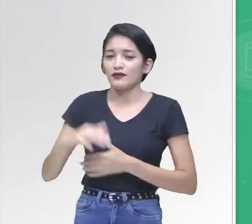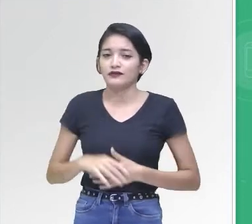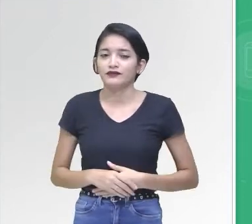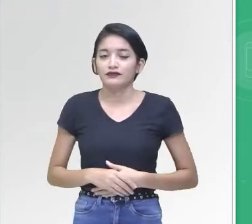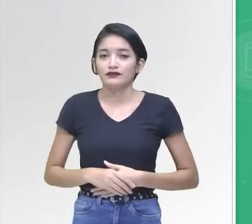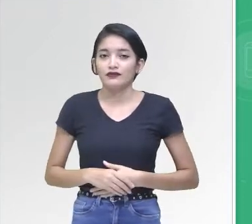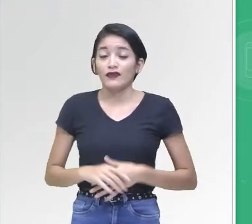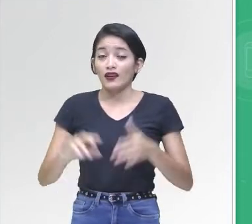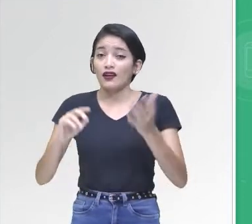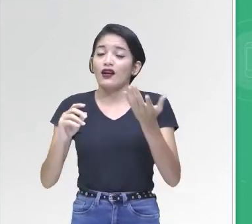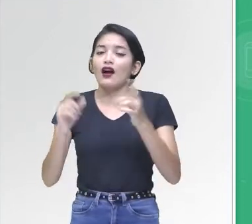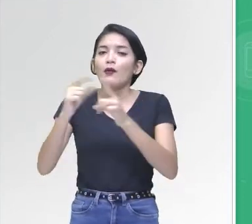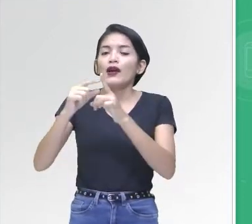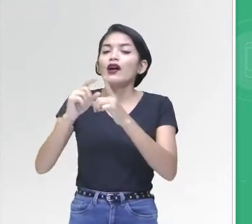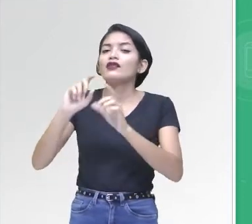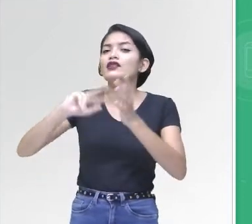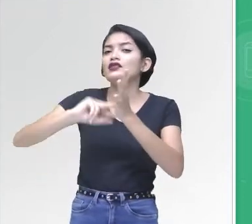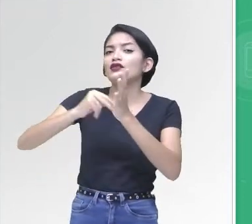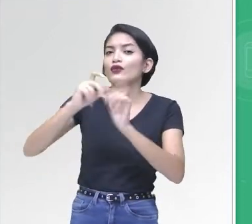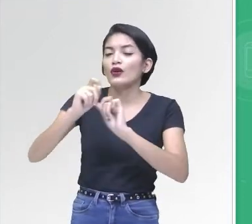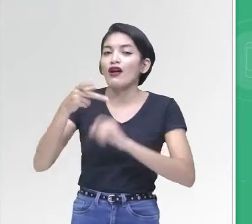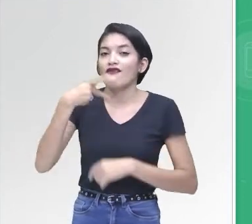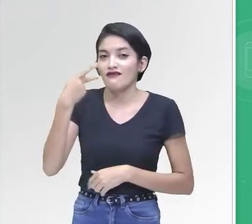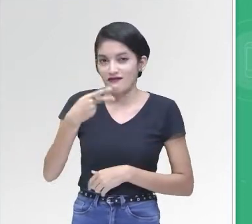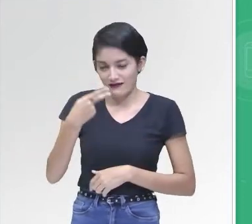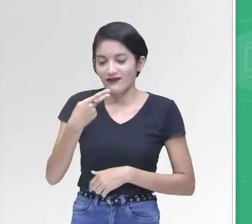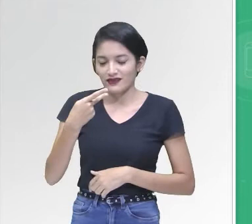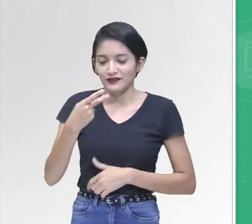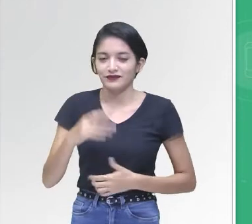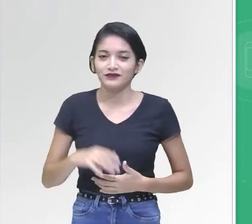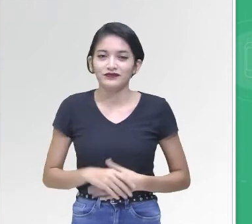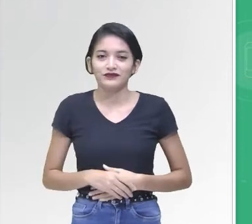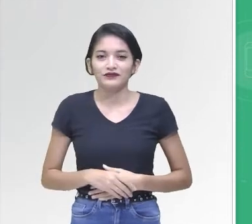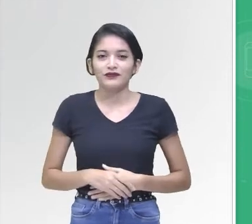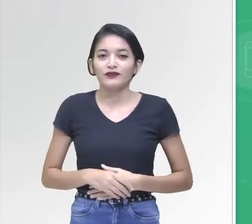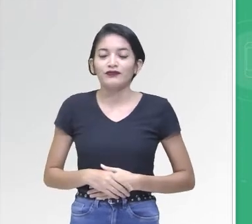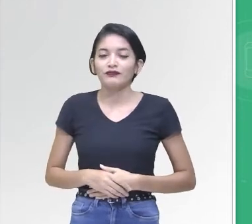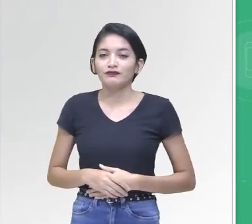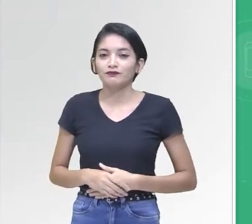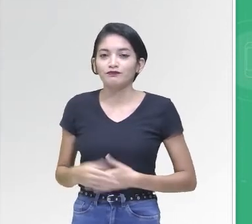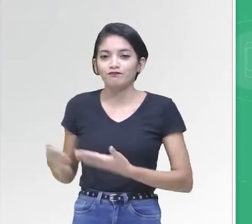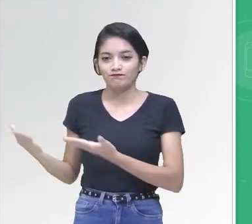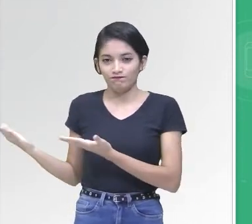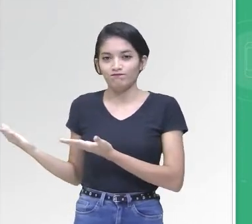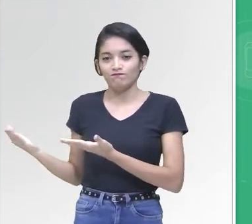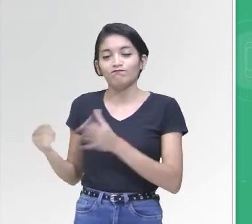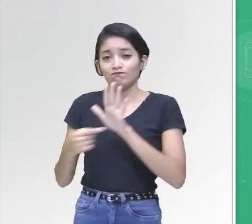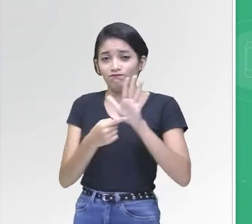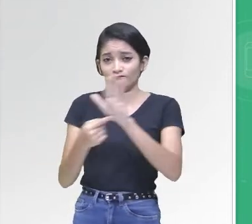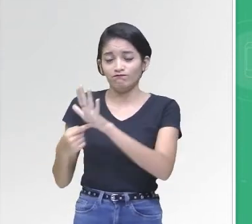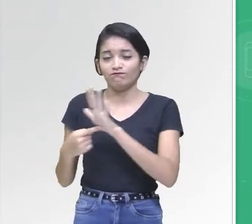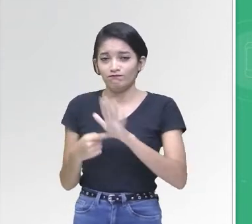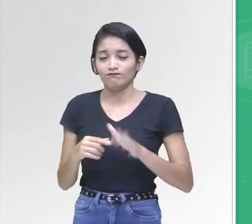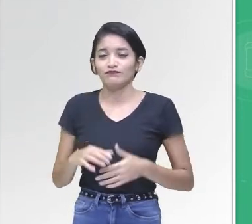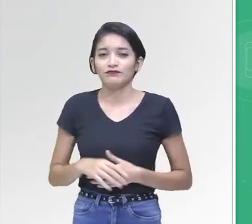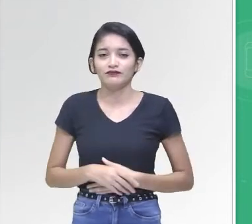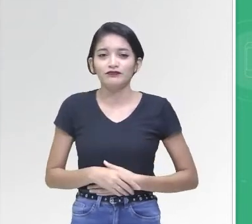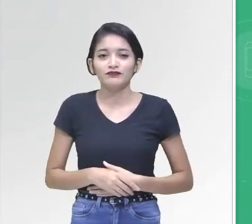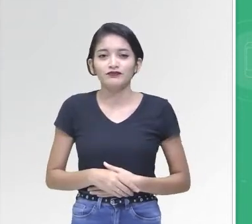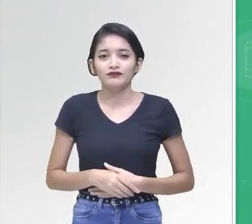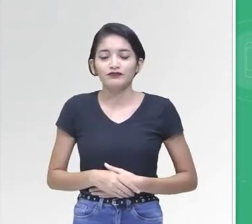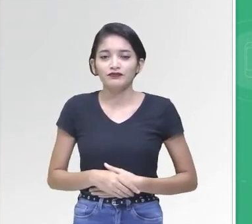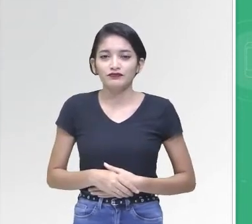hablar, que em português quer dizer falar. Então, eu digo, yo hablo, tu hablas, él habla,